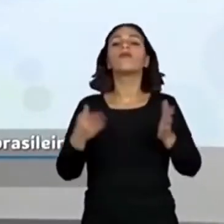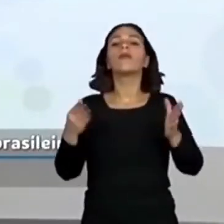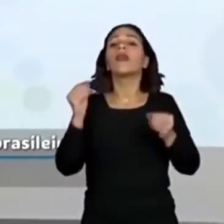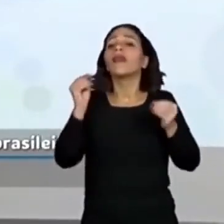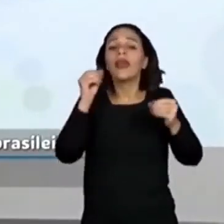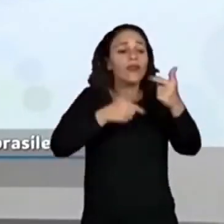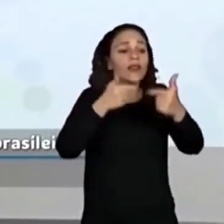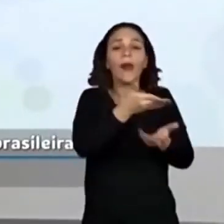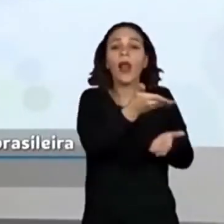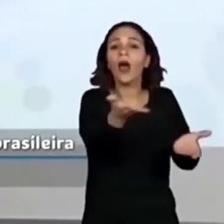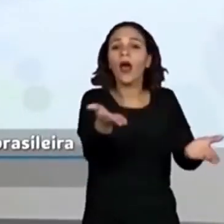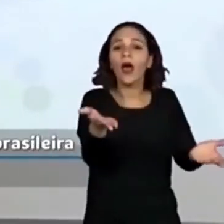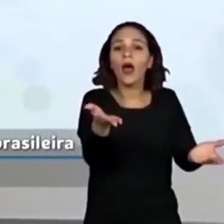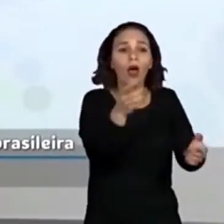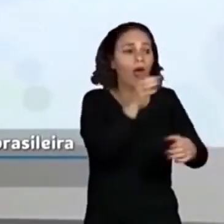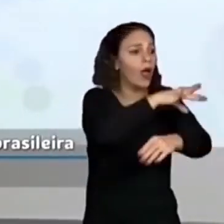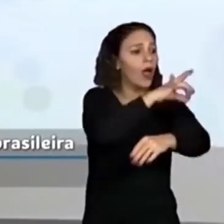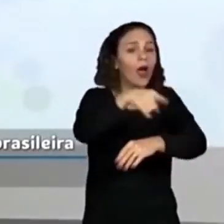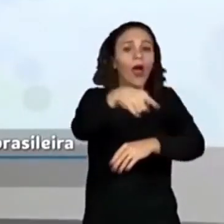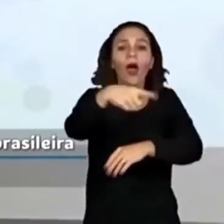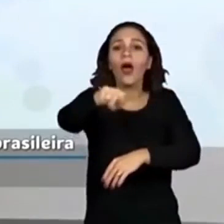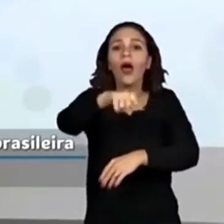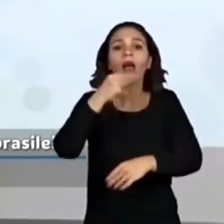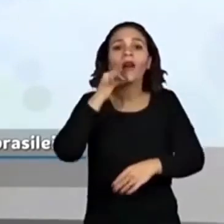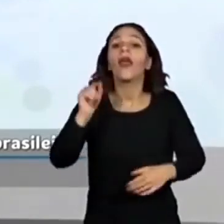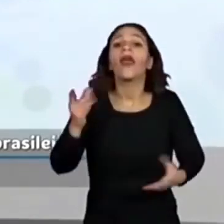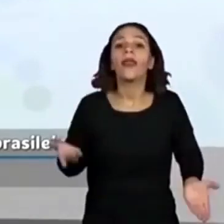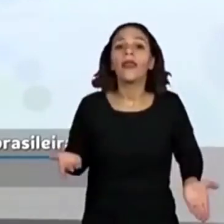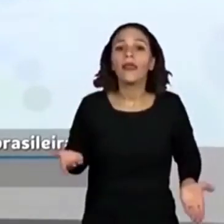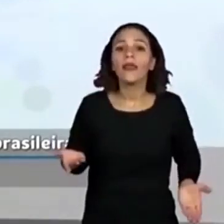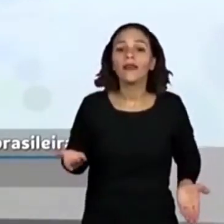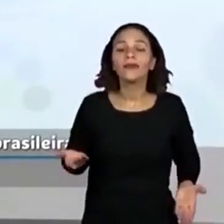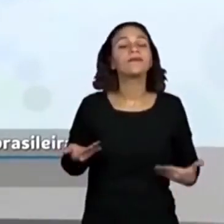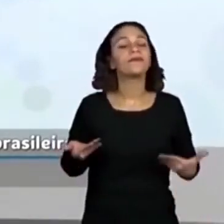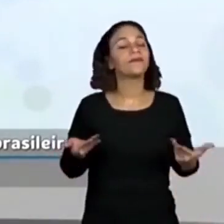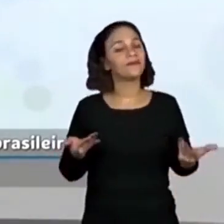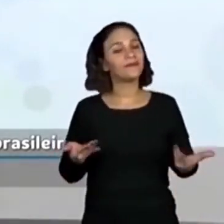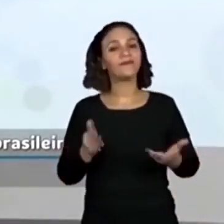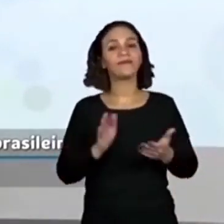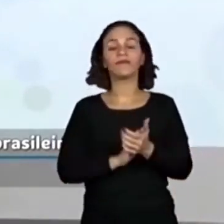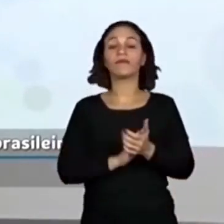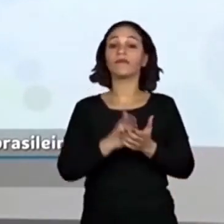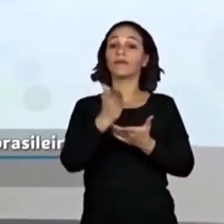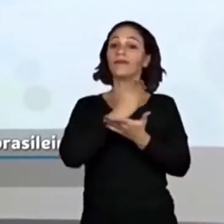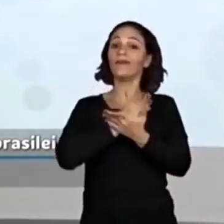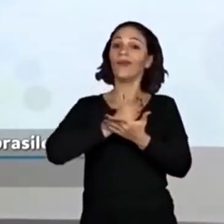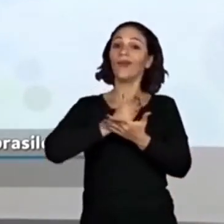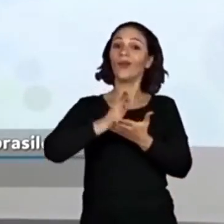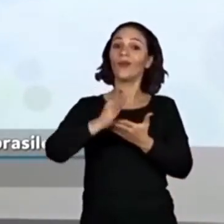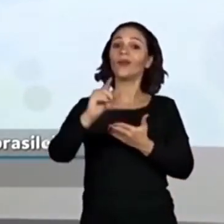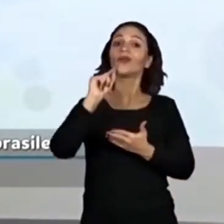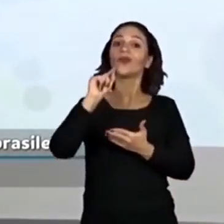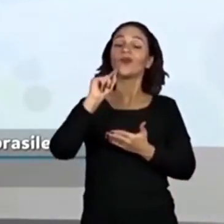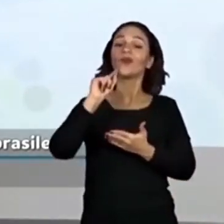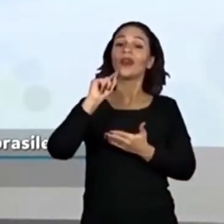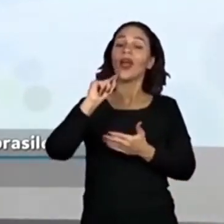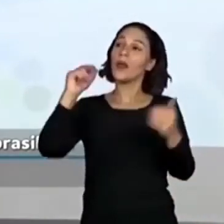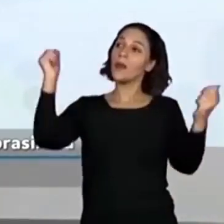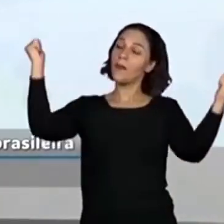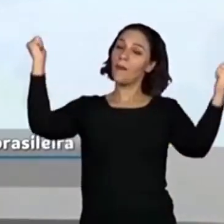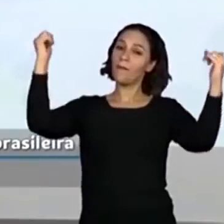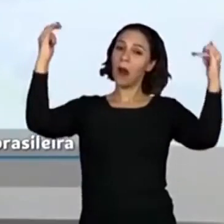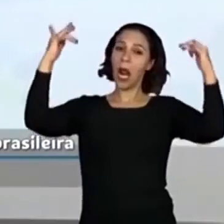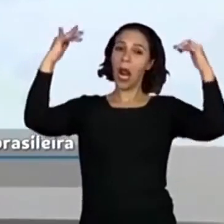ia trabalhar na lavoura de café? Foi aí que começou o processo de